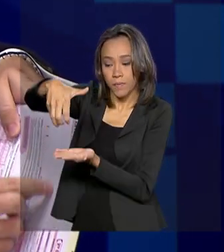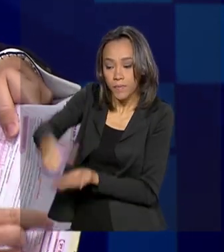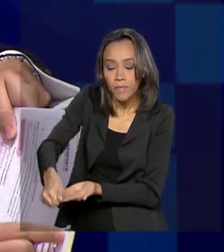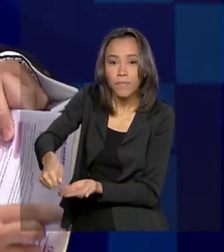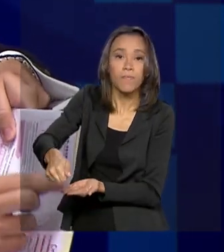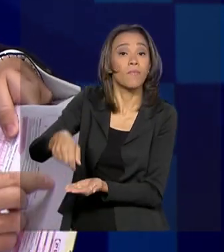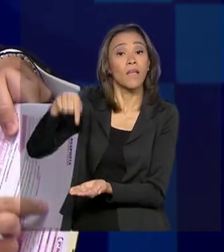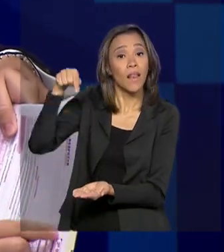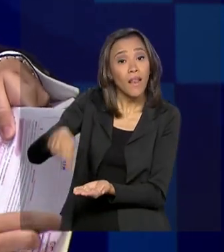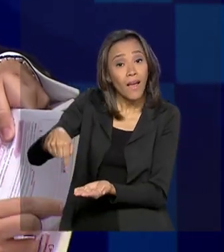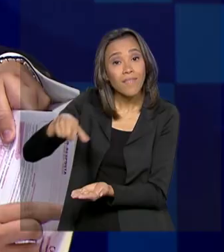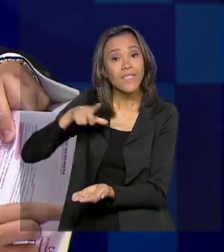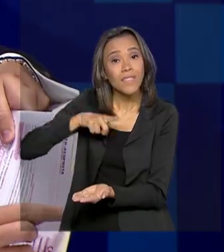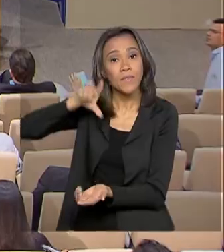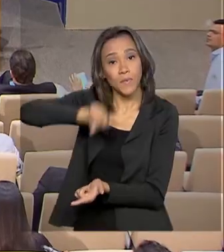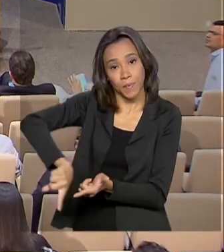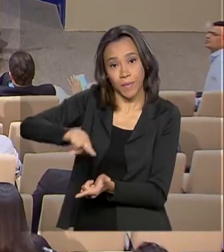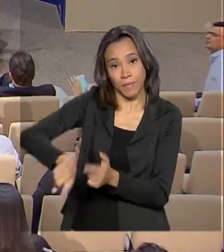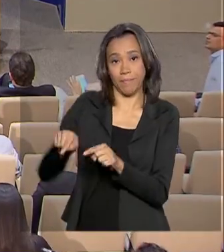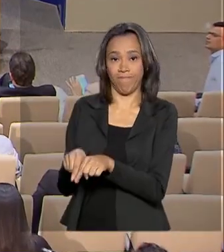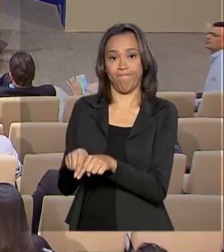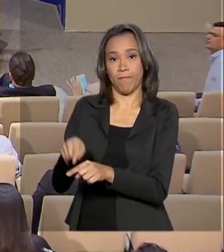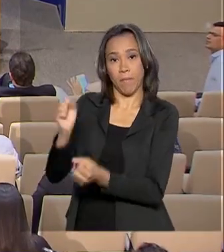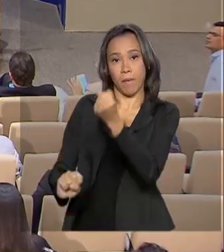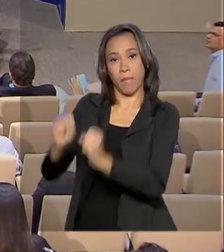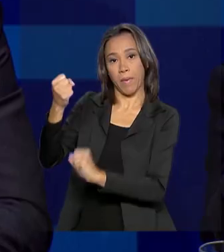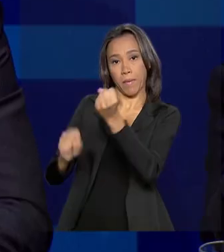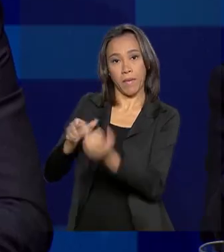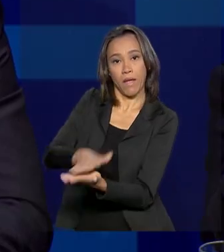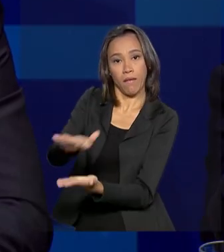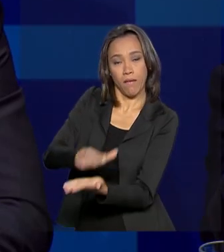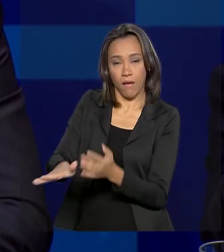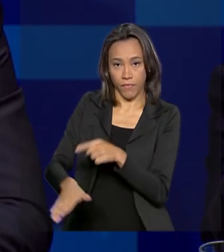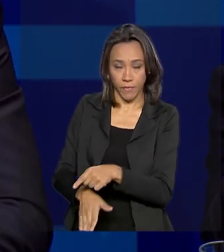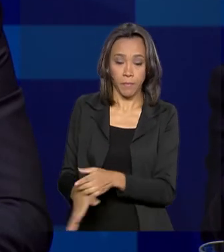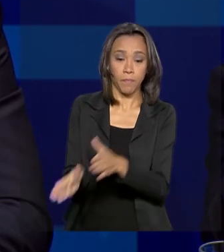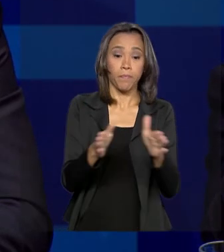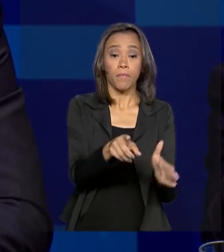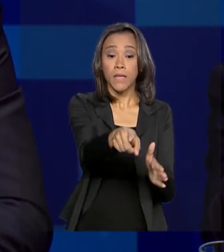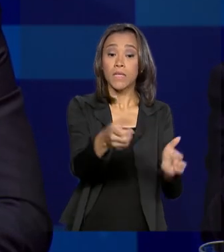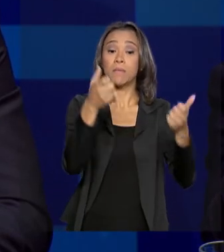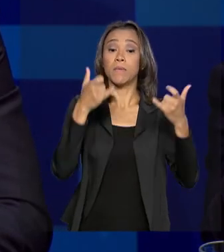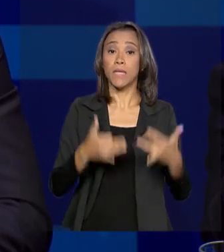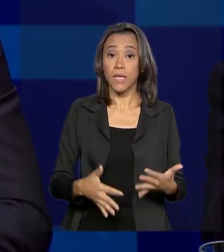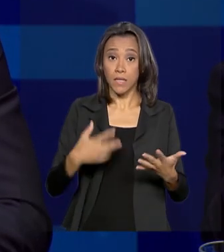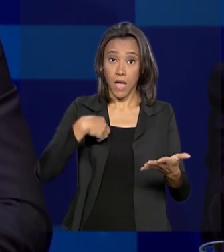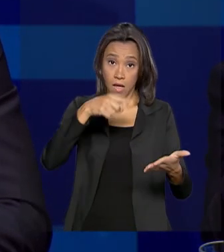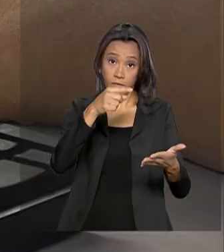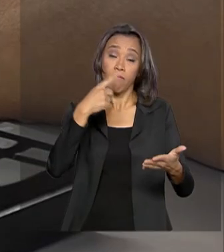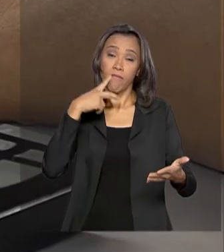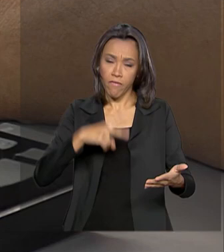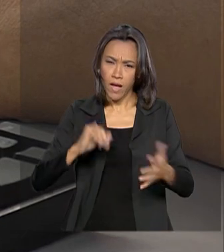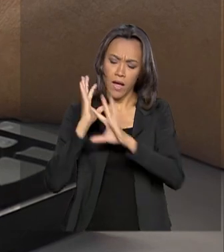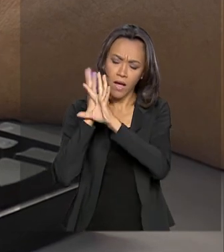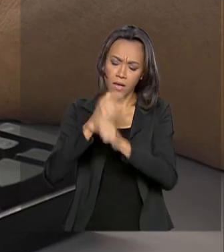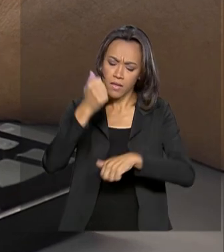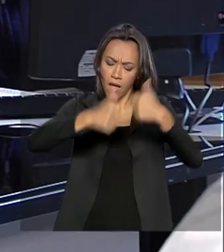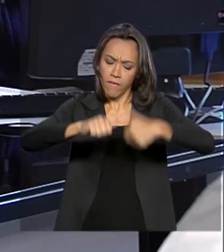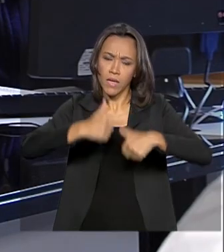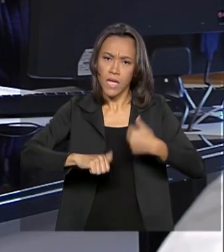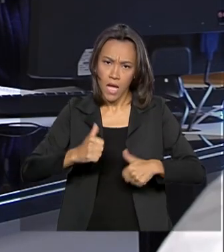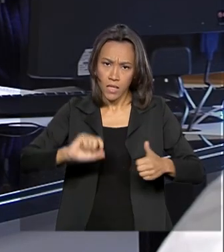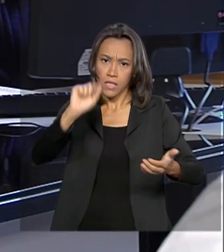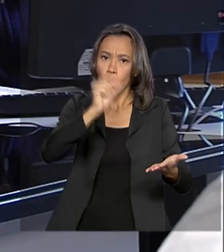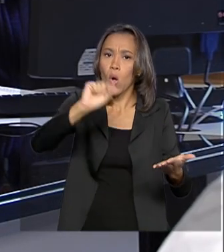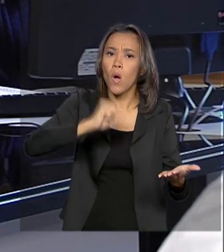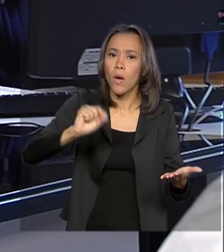ocorreram essas inconsistências segundo o presidente do inep o processo de correção do enem será reavaliado a expectativa é que